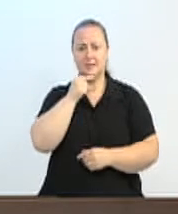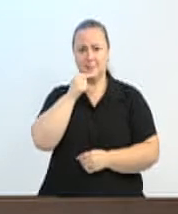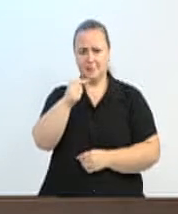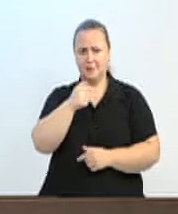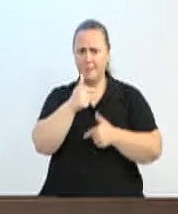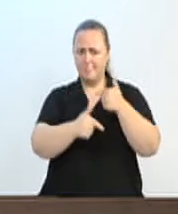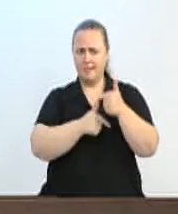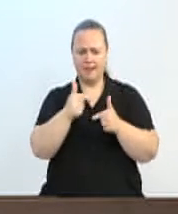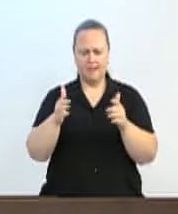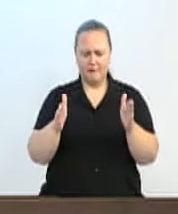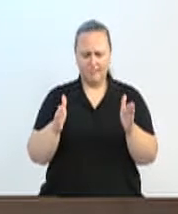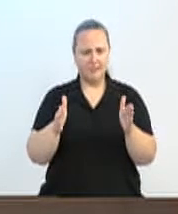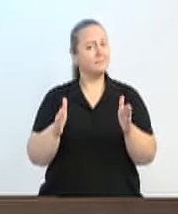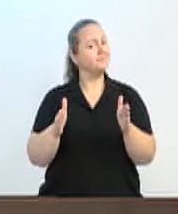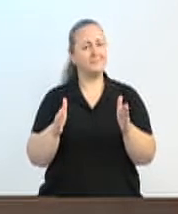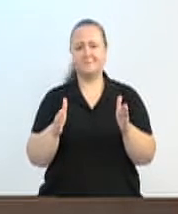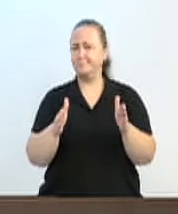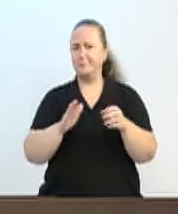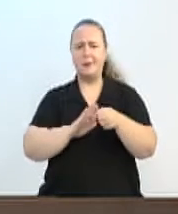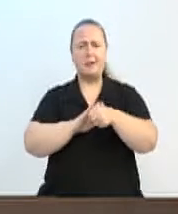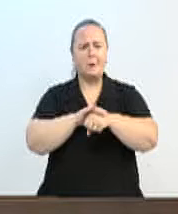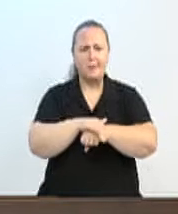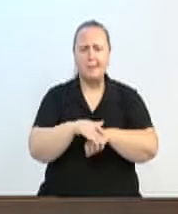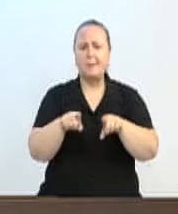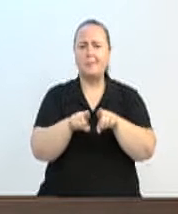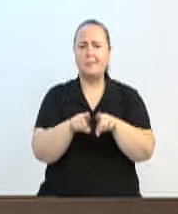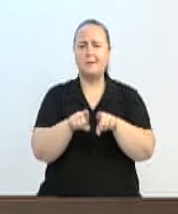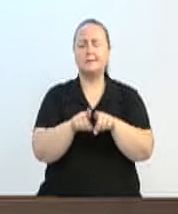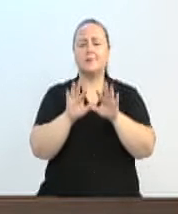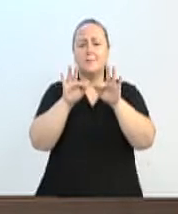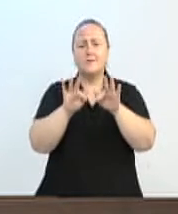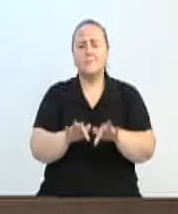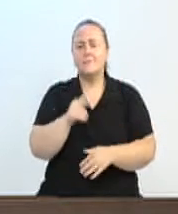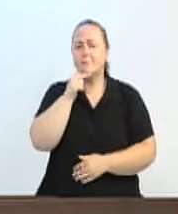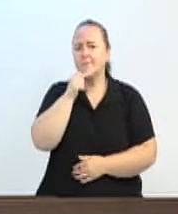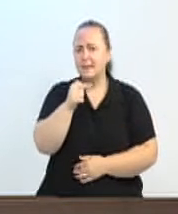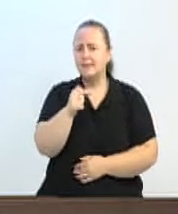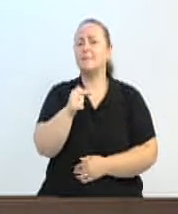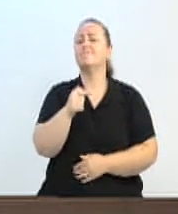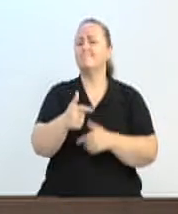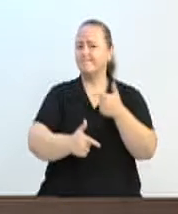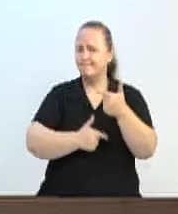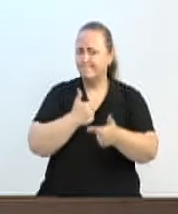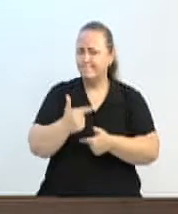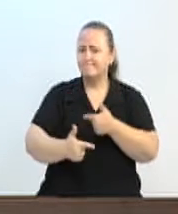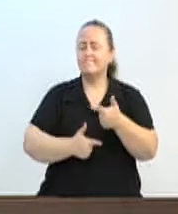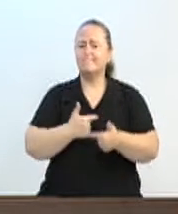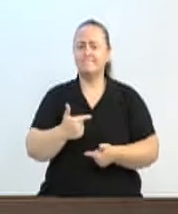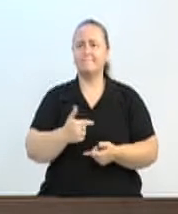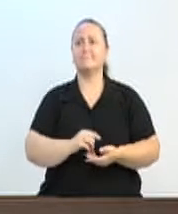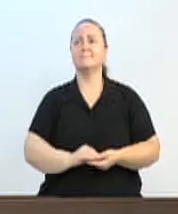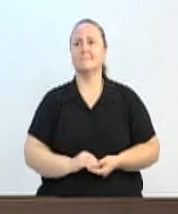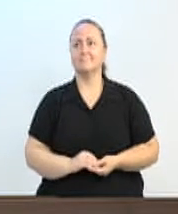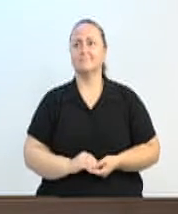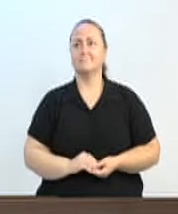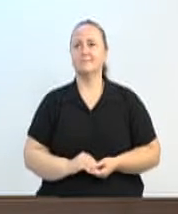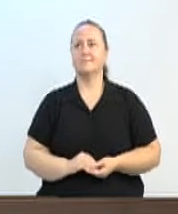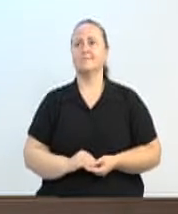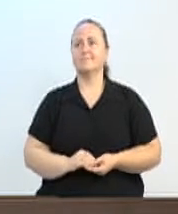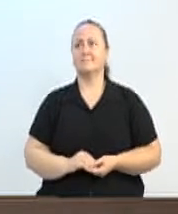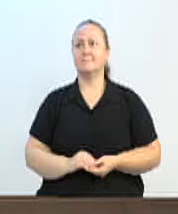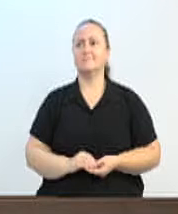Nós entramos noite adentro trabalhando os fins de semana trabalhando não é Vereador